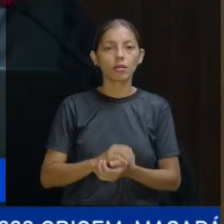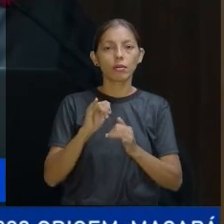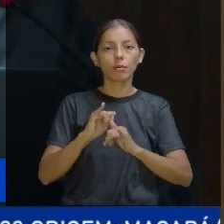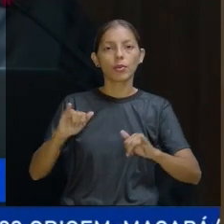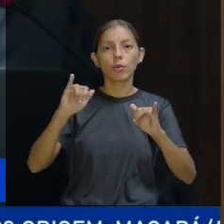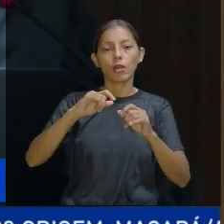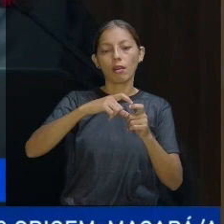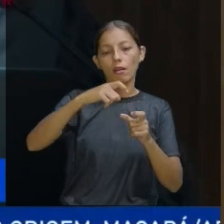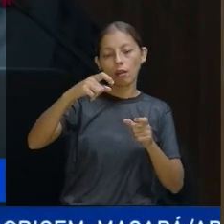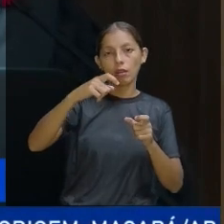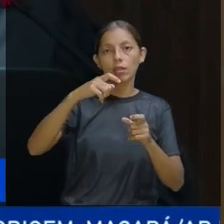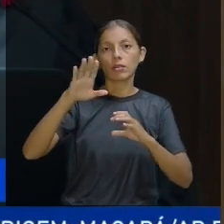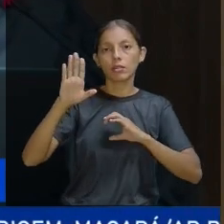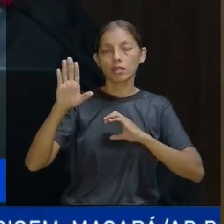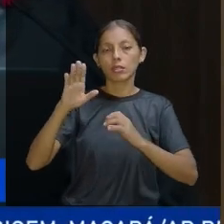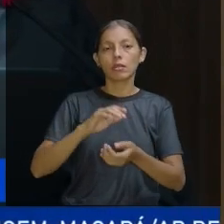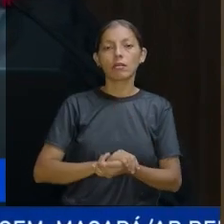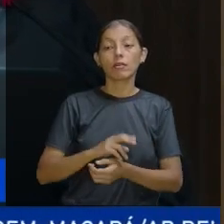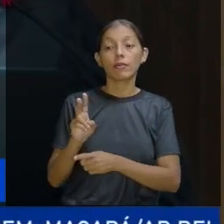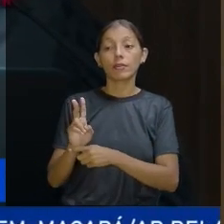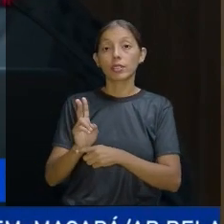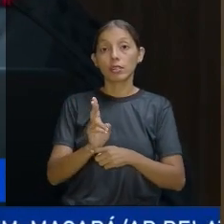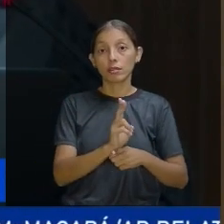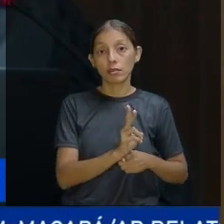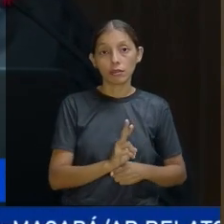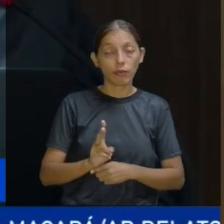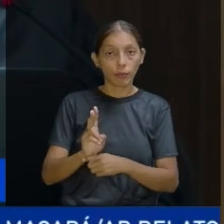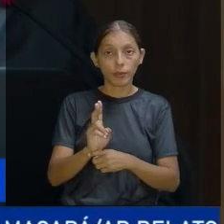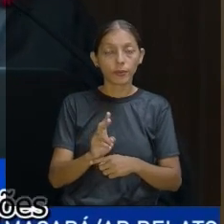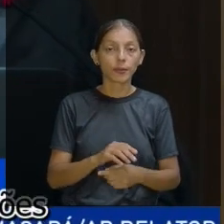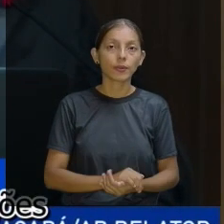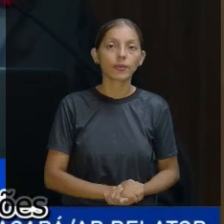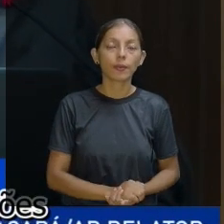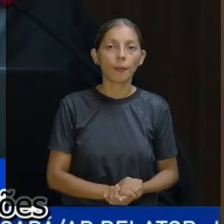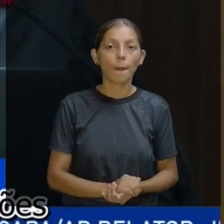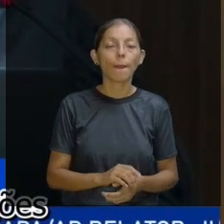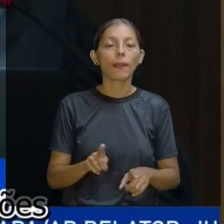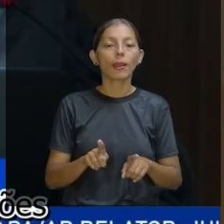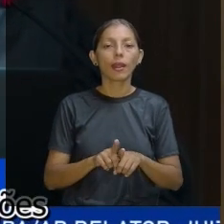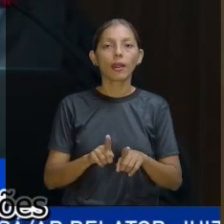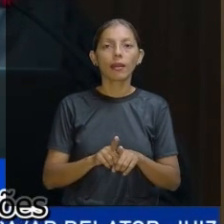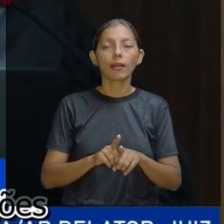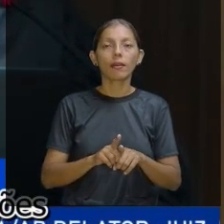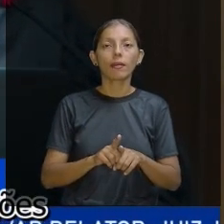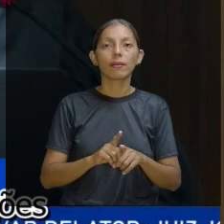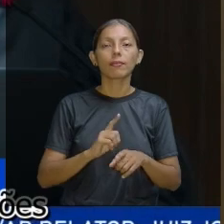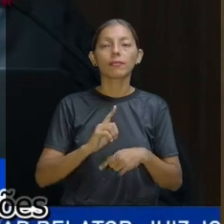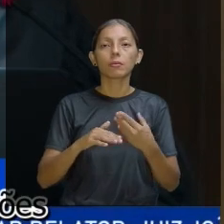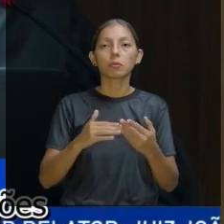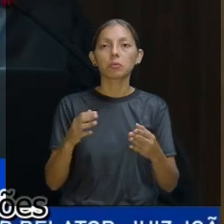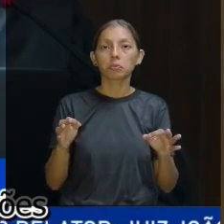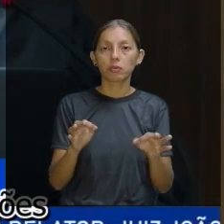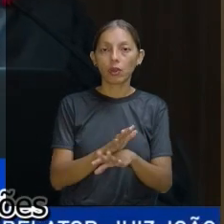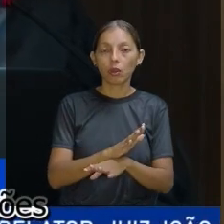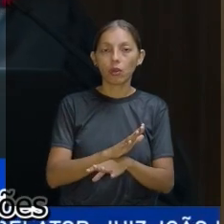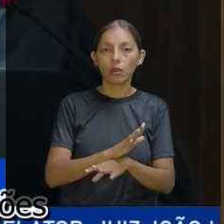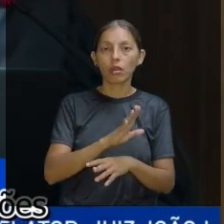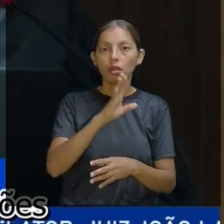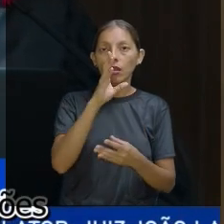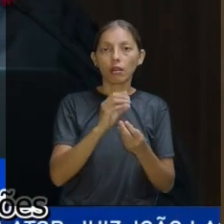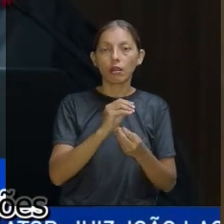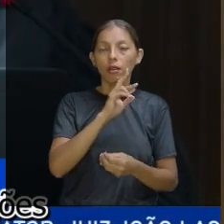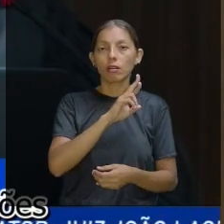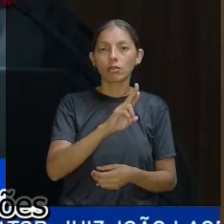eleitoral, fiscalização e a proclamação dos resultados, além da diplomação e investigações